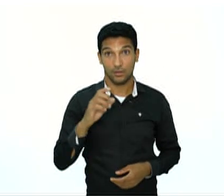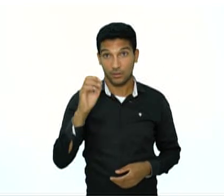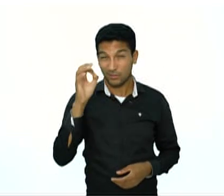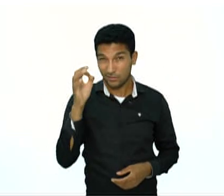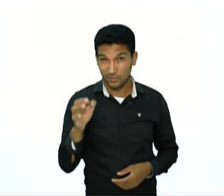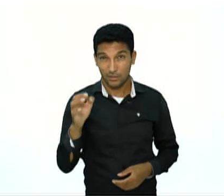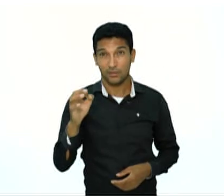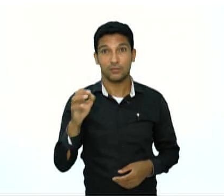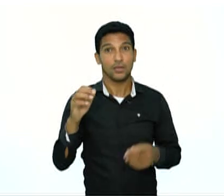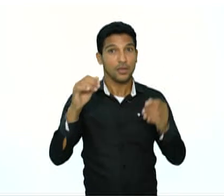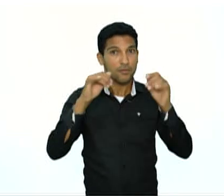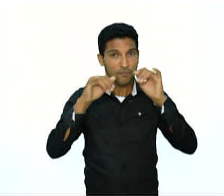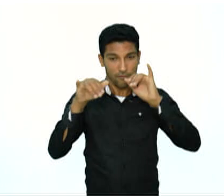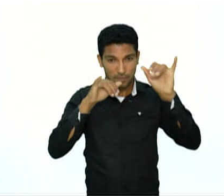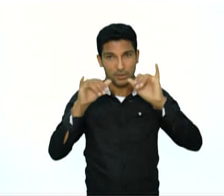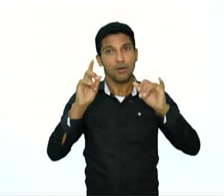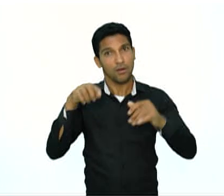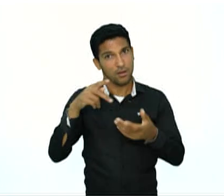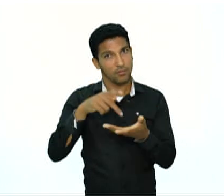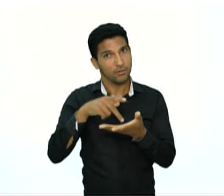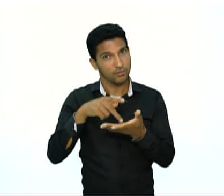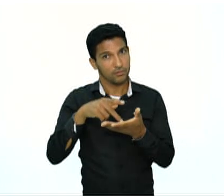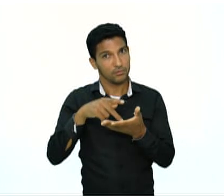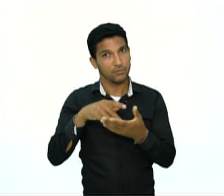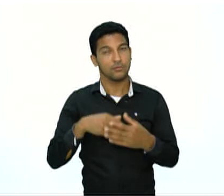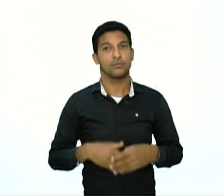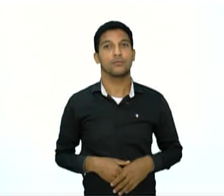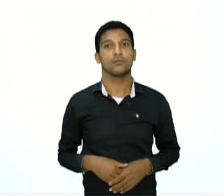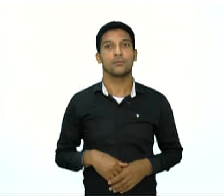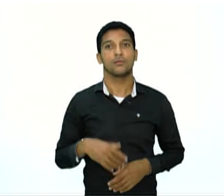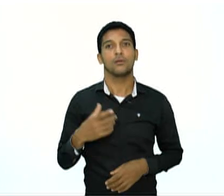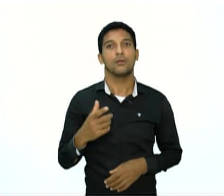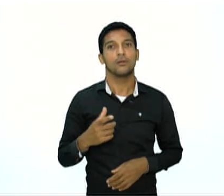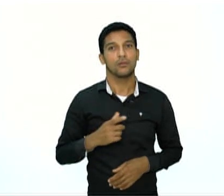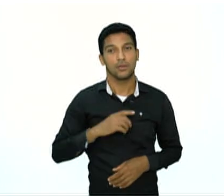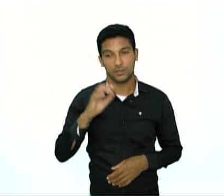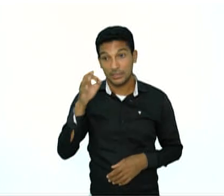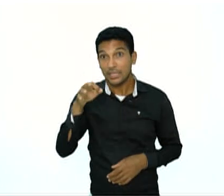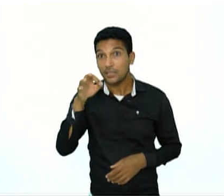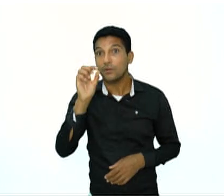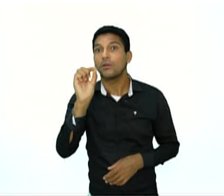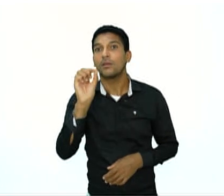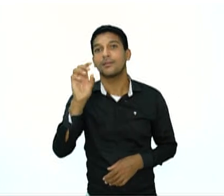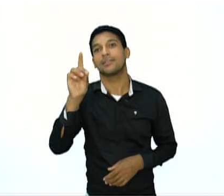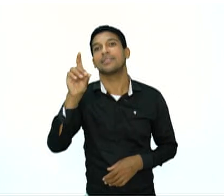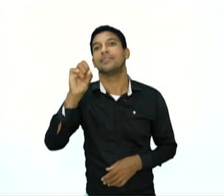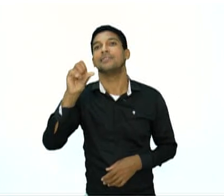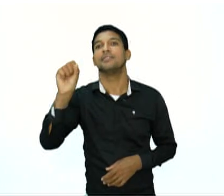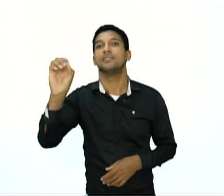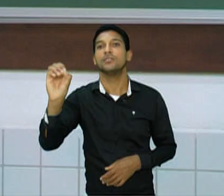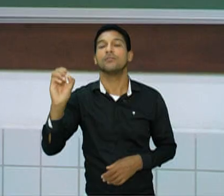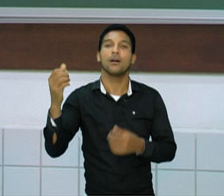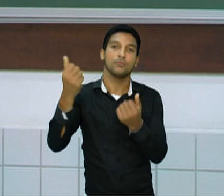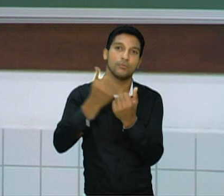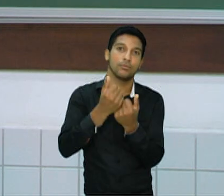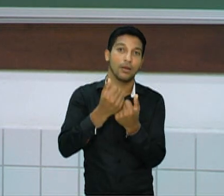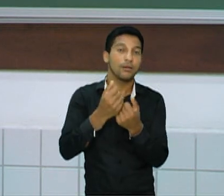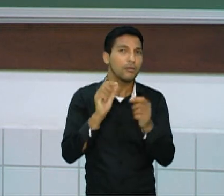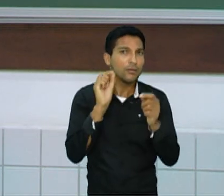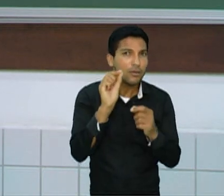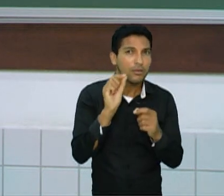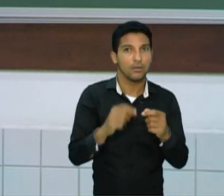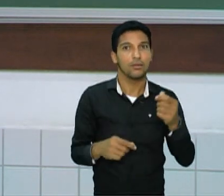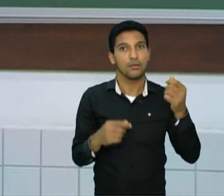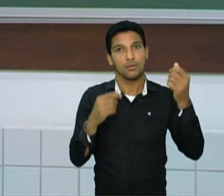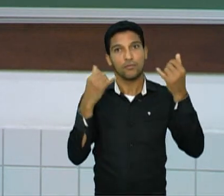certeza disso. De quê? De que é uma informação verdadeira. Ele completa o sentido de certeza, tá?